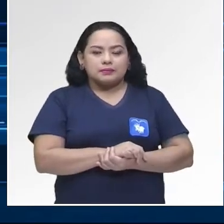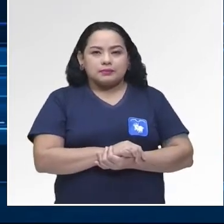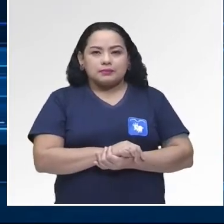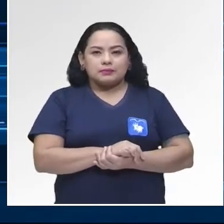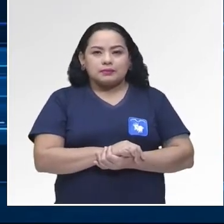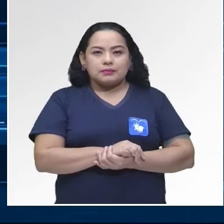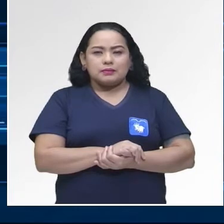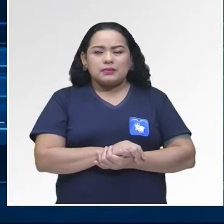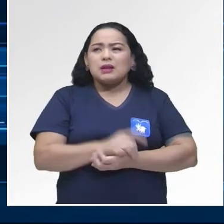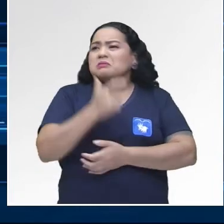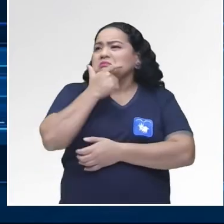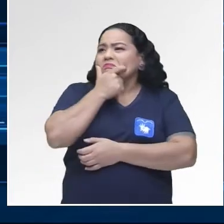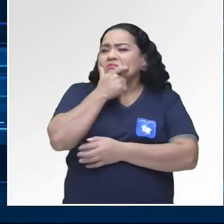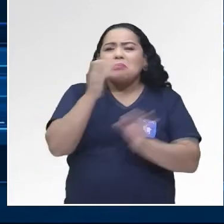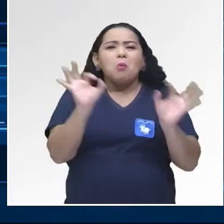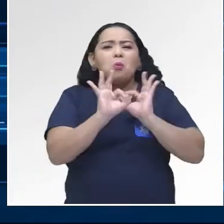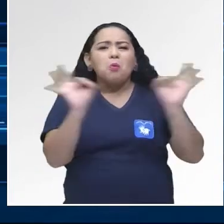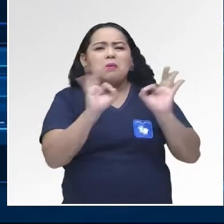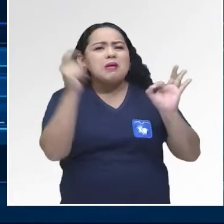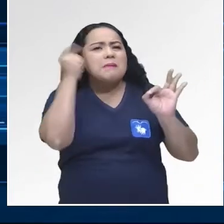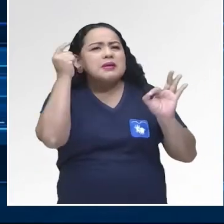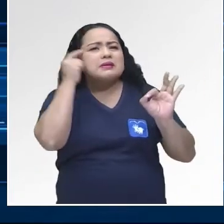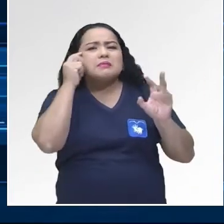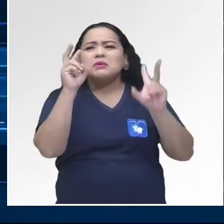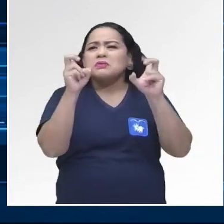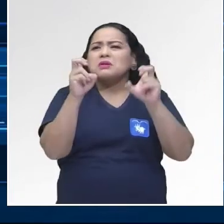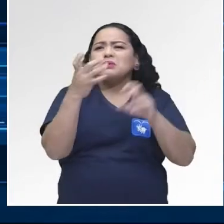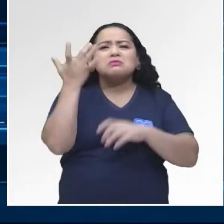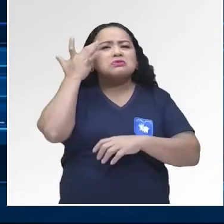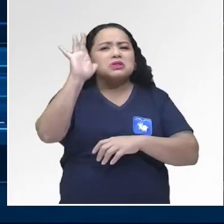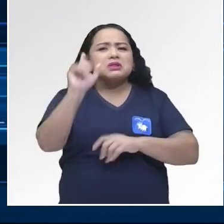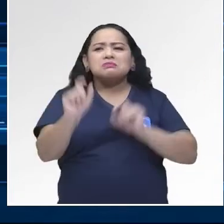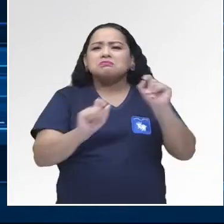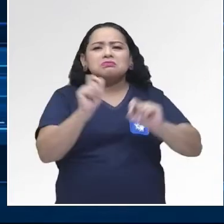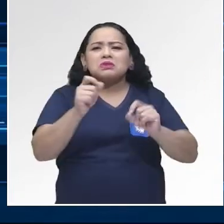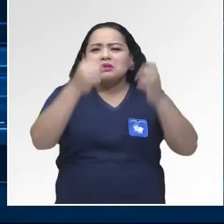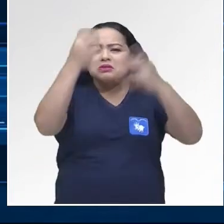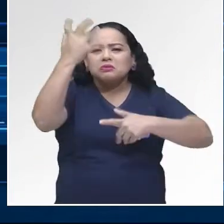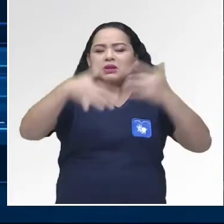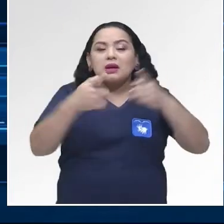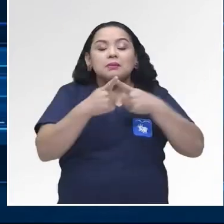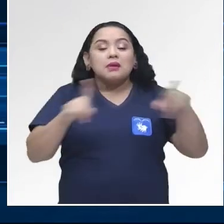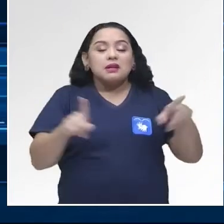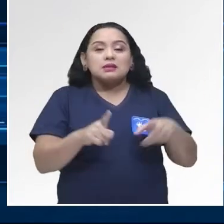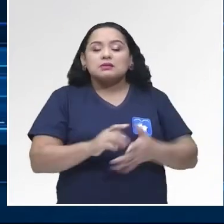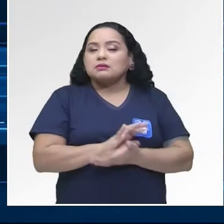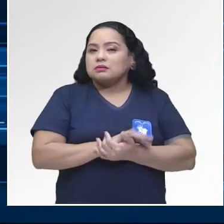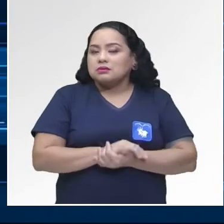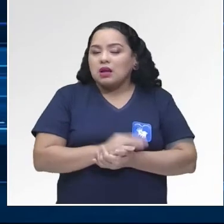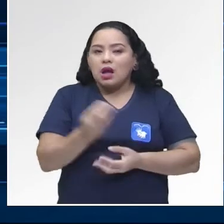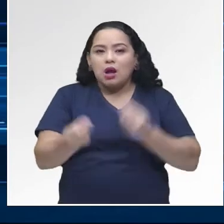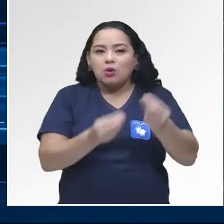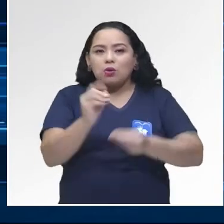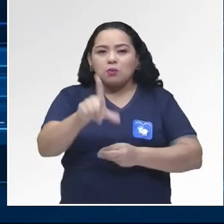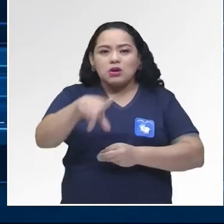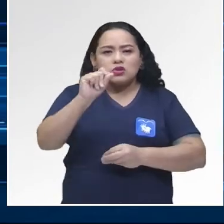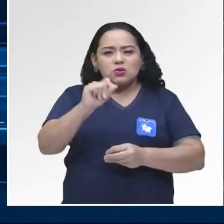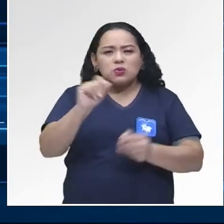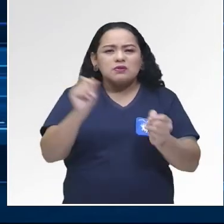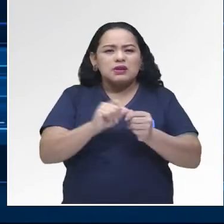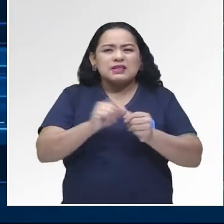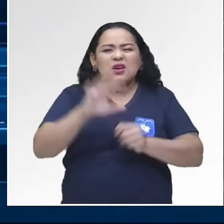nem analisei o conceito, nem sei do que se trata. Então, é uma atitude de achismo,